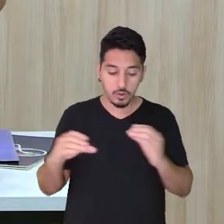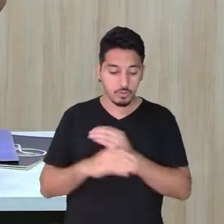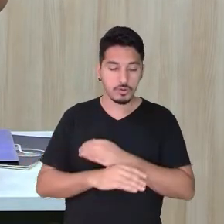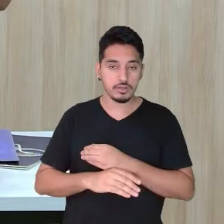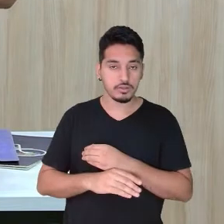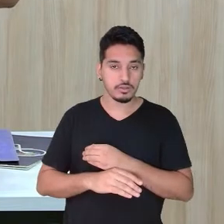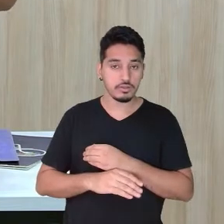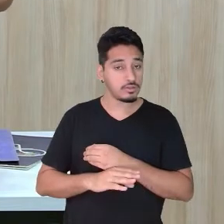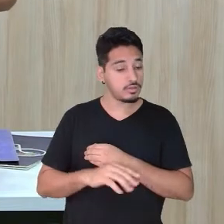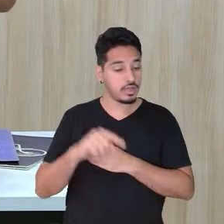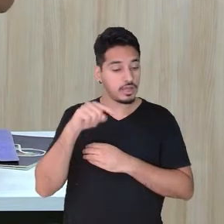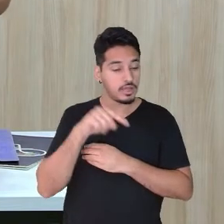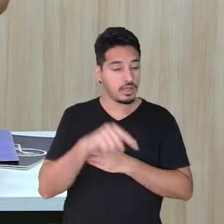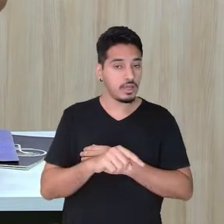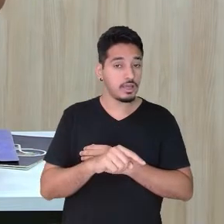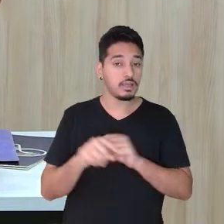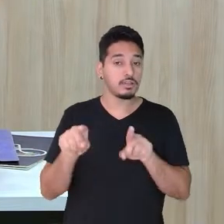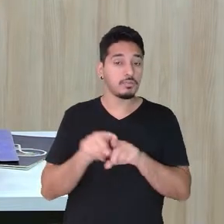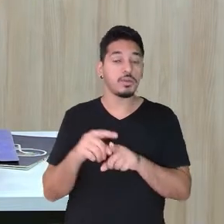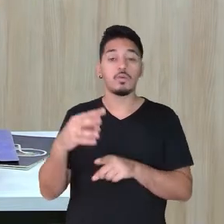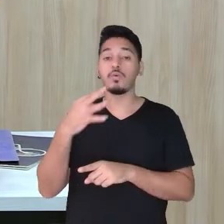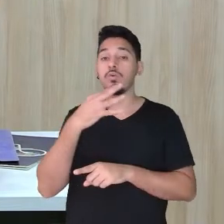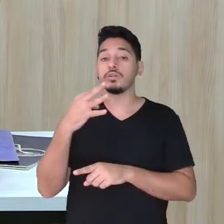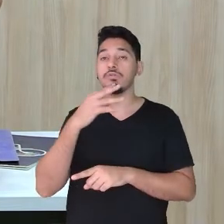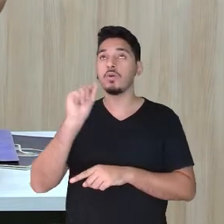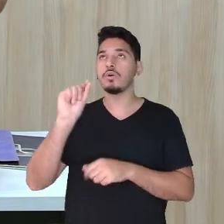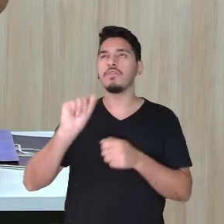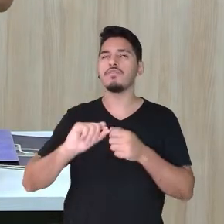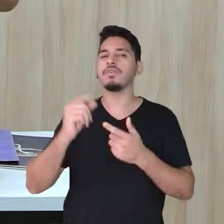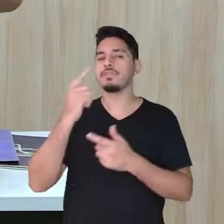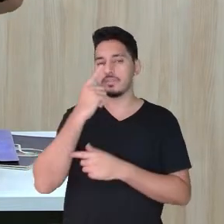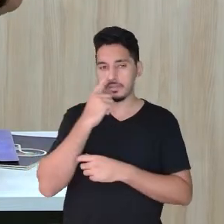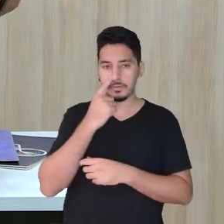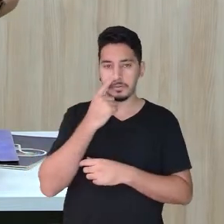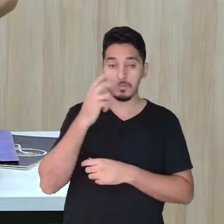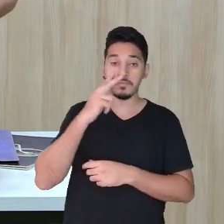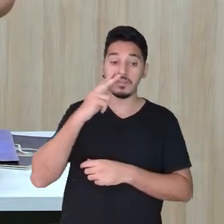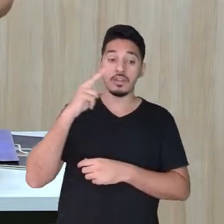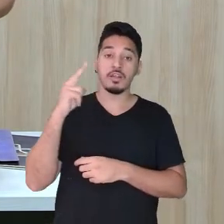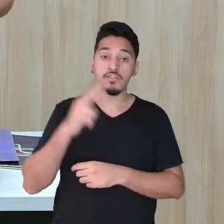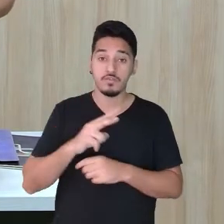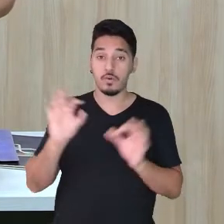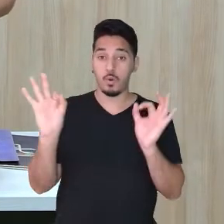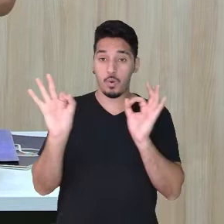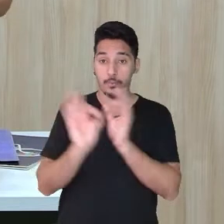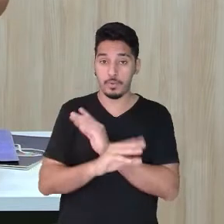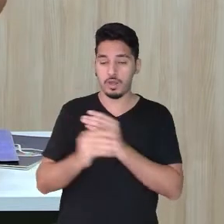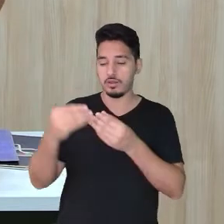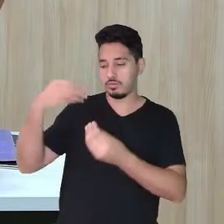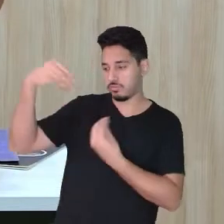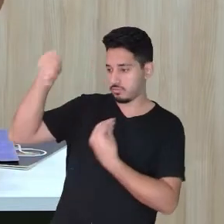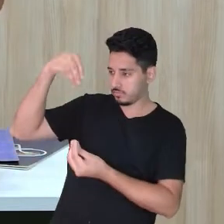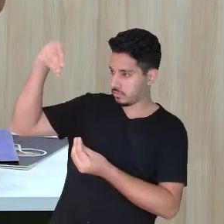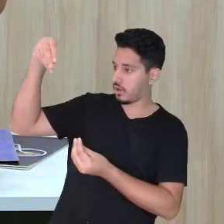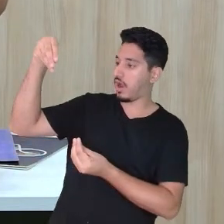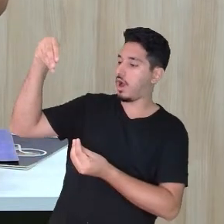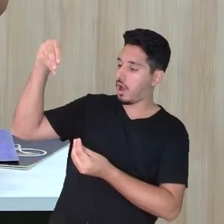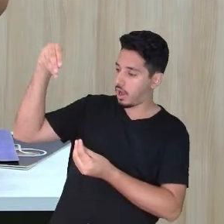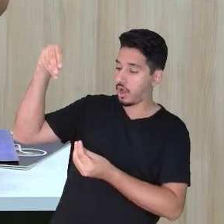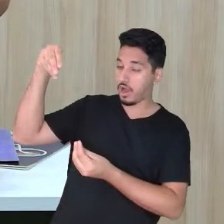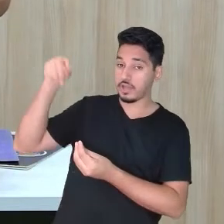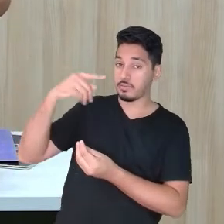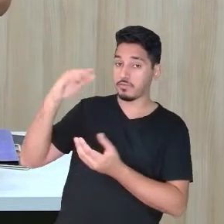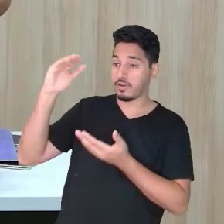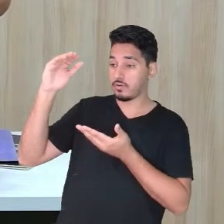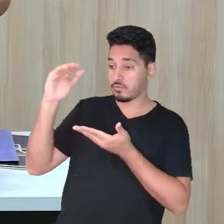ela conheceu o que ela vai fazer. Ela viu o inteiro e depois vai ser